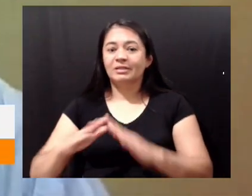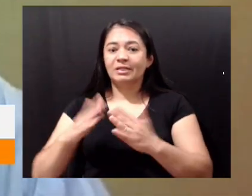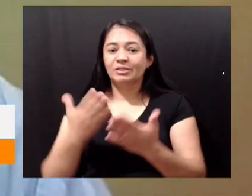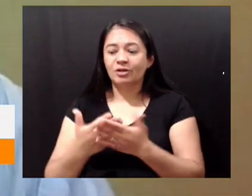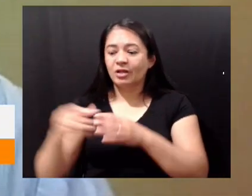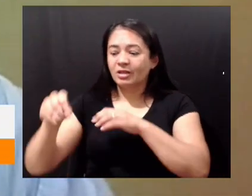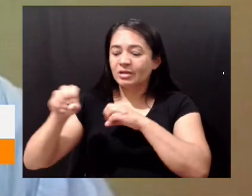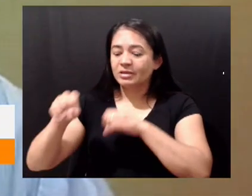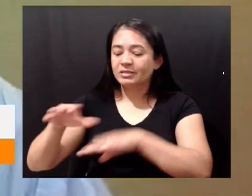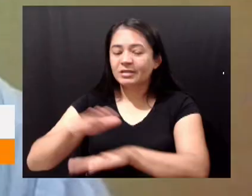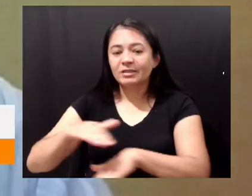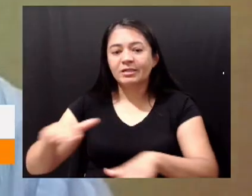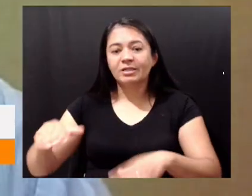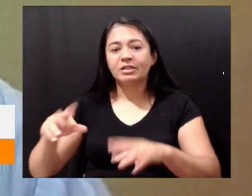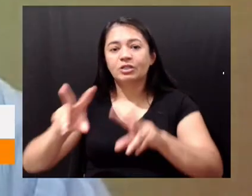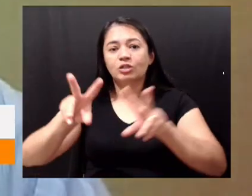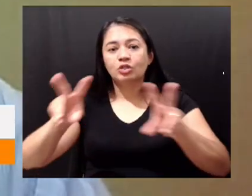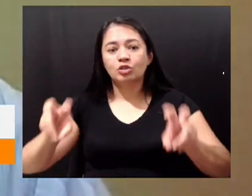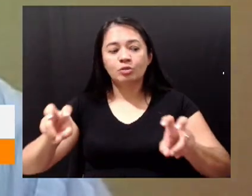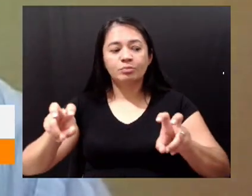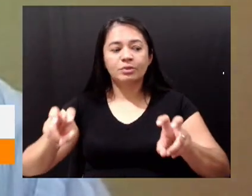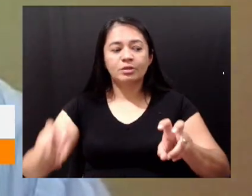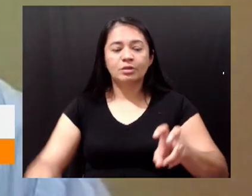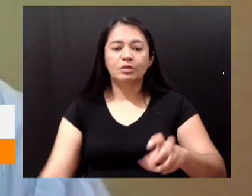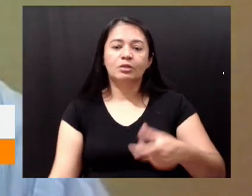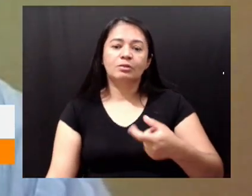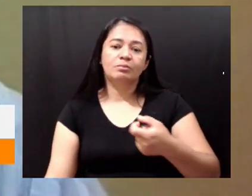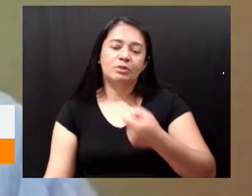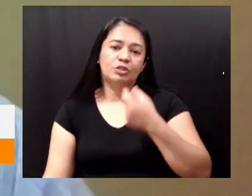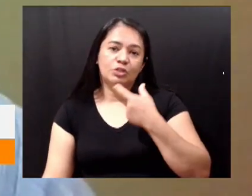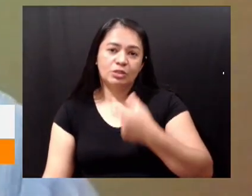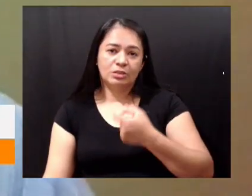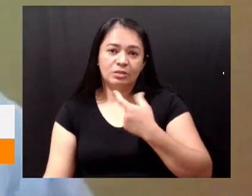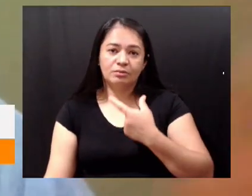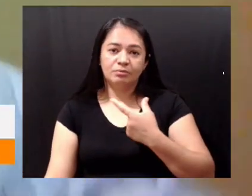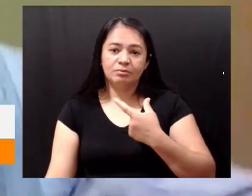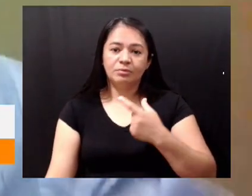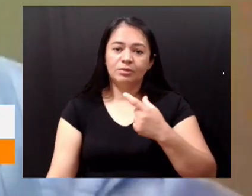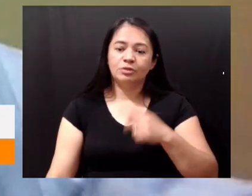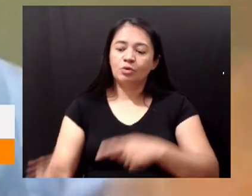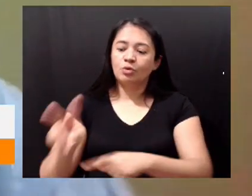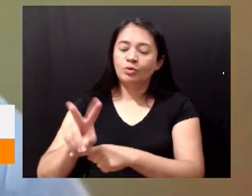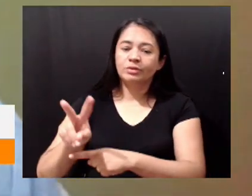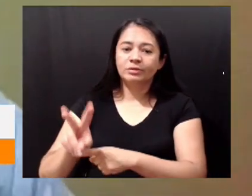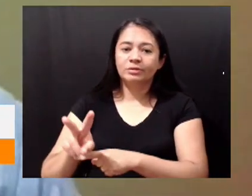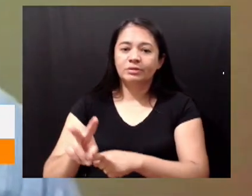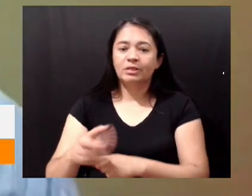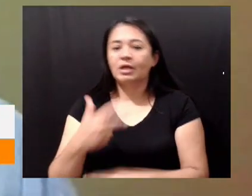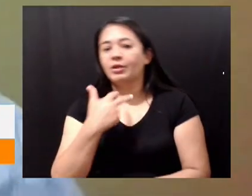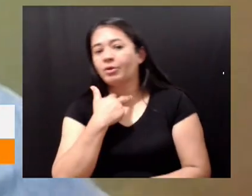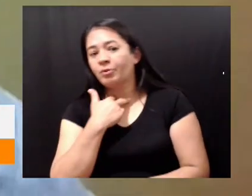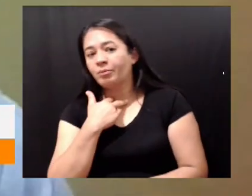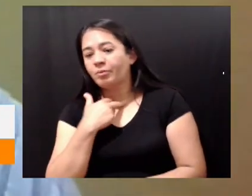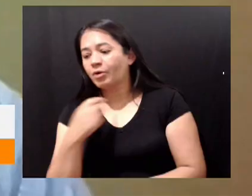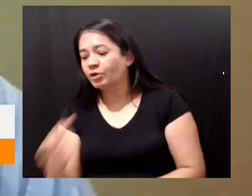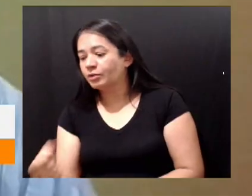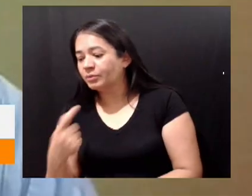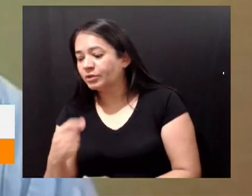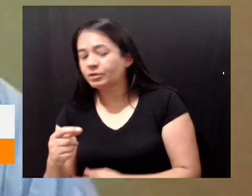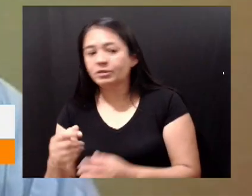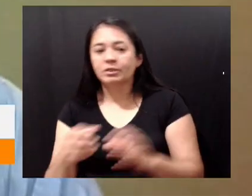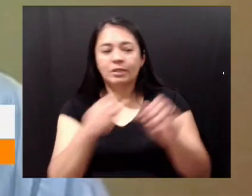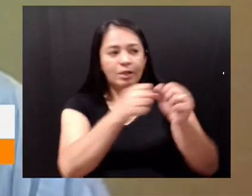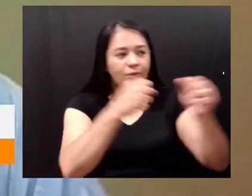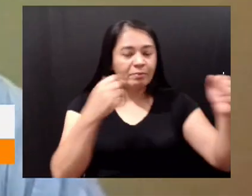criancinhas Legal. sobre os medicamentos, né, os cuidados. Ah, não pode pegar o medicamento que está lá no armário e tomar, porque é